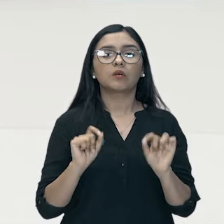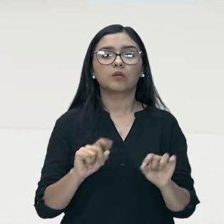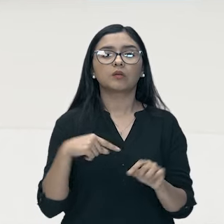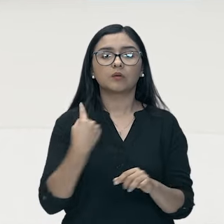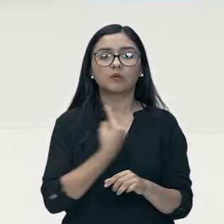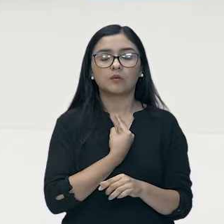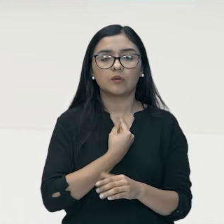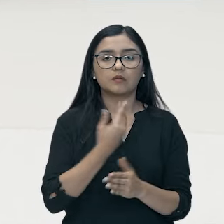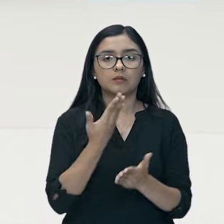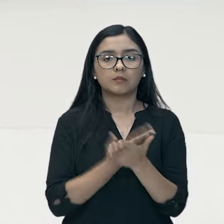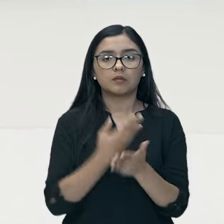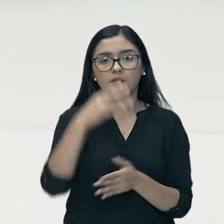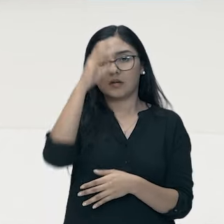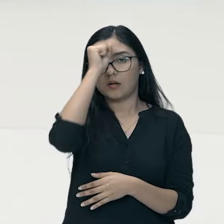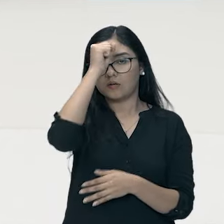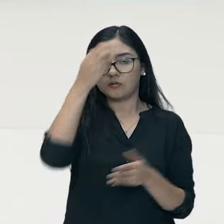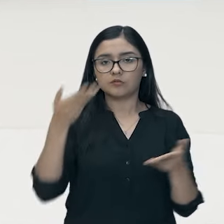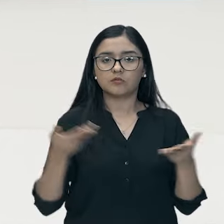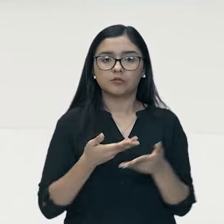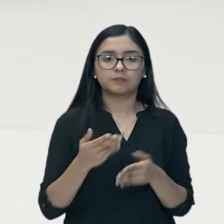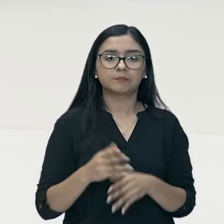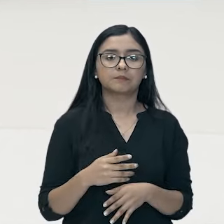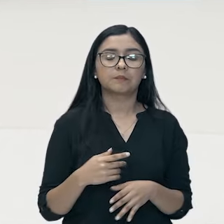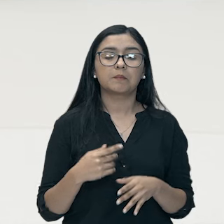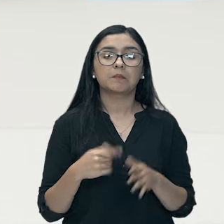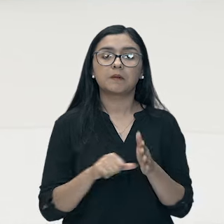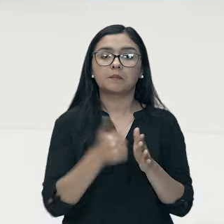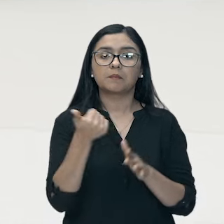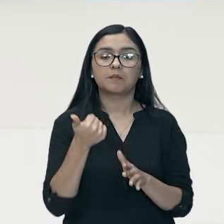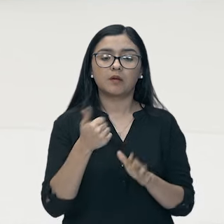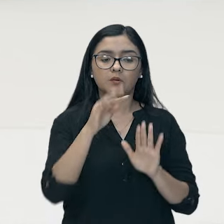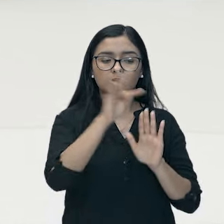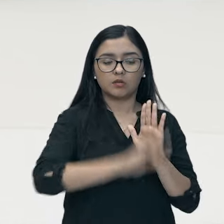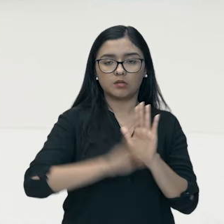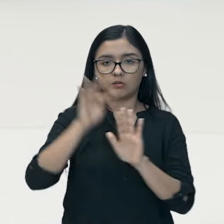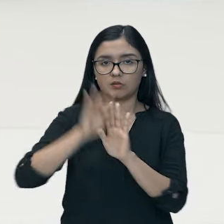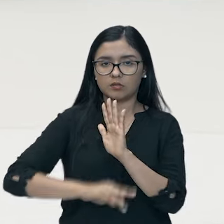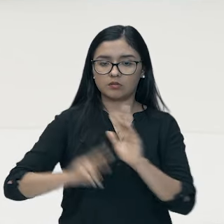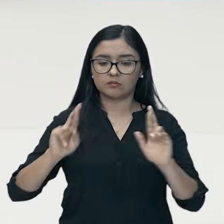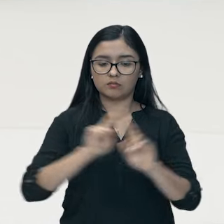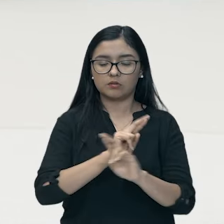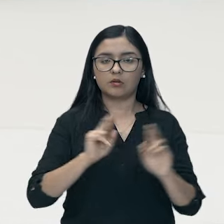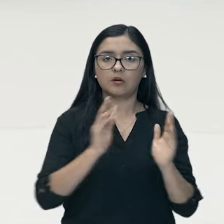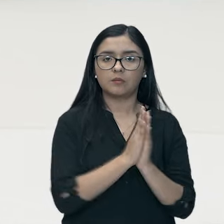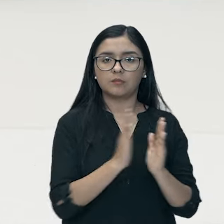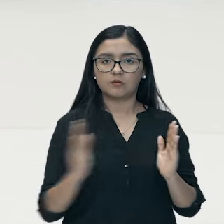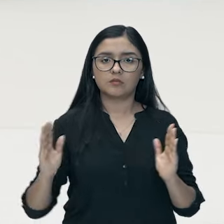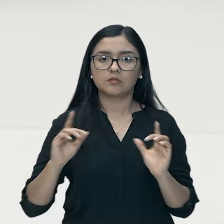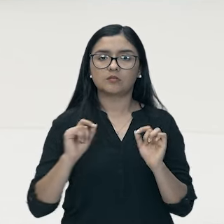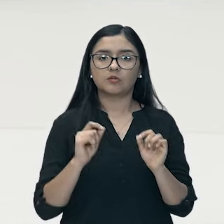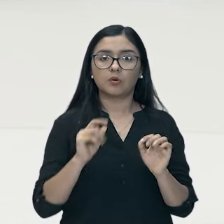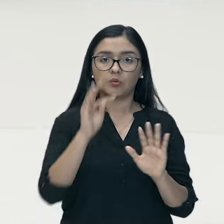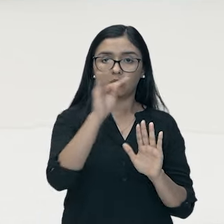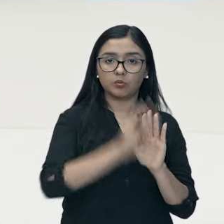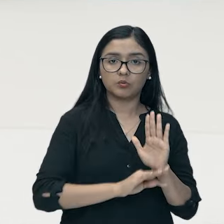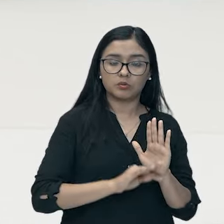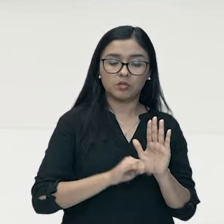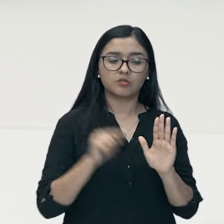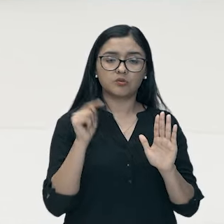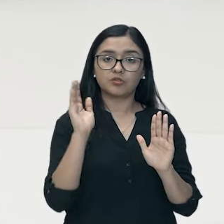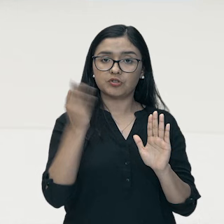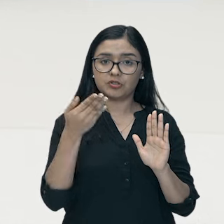primeiramente a gente entendeu que a a intertextualidade é o processo de um texto recém